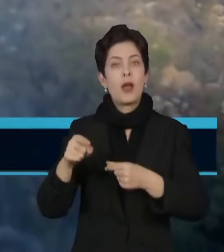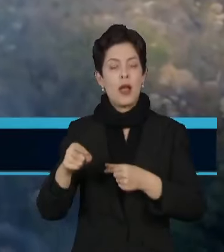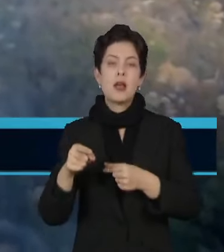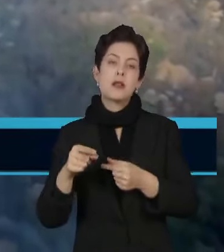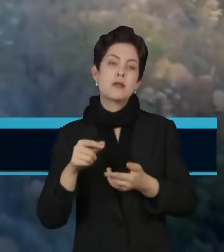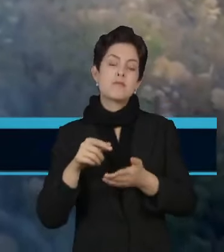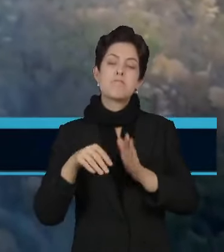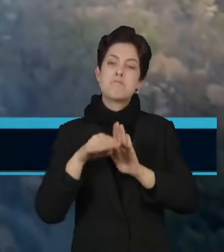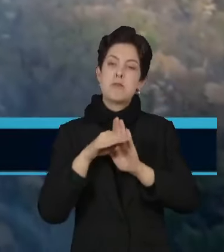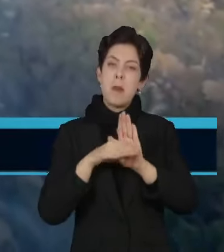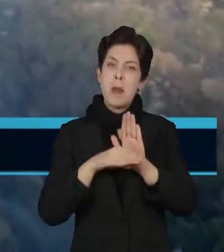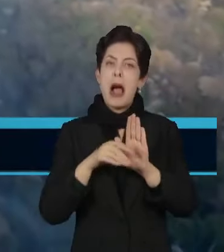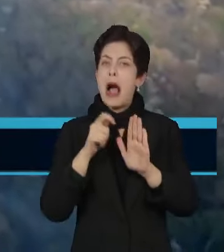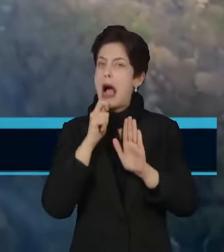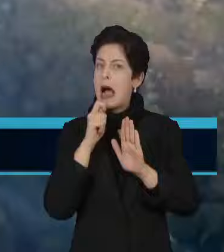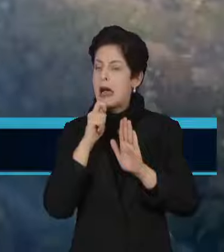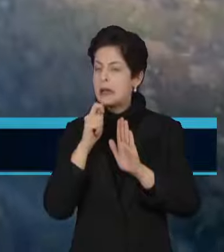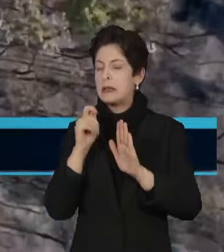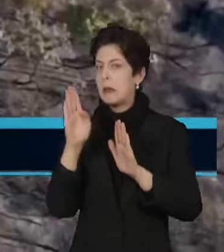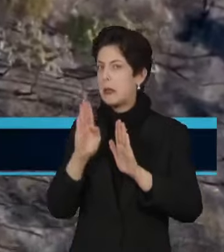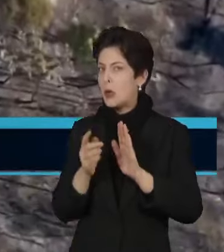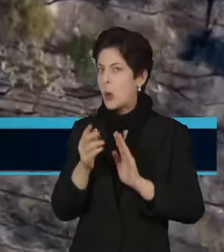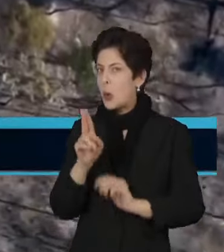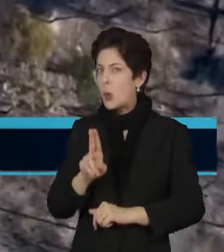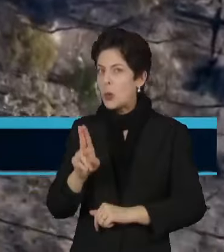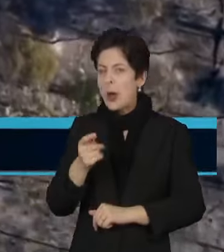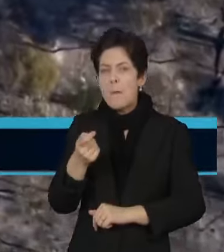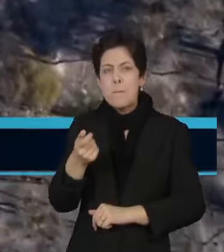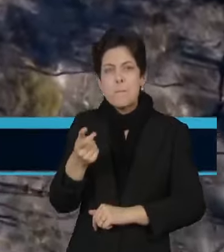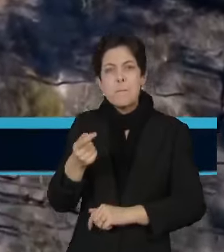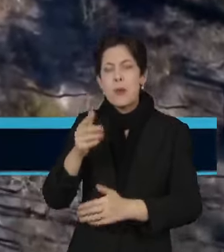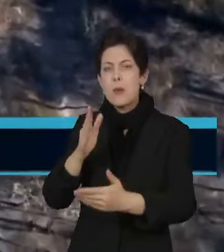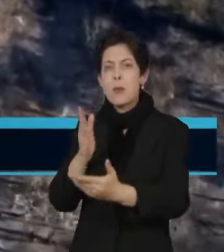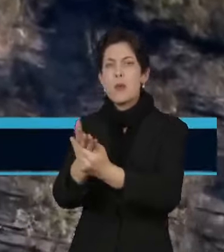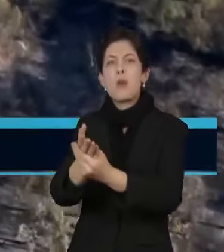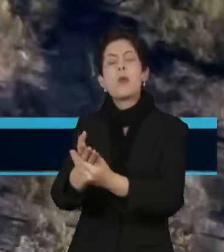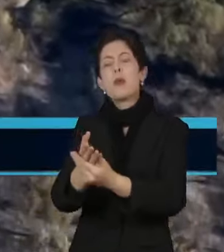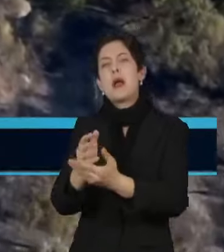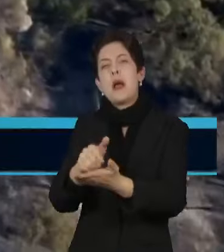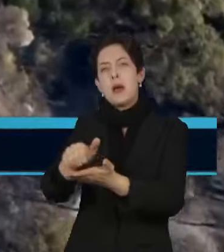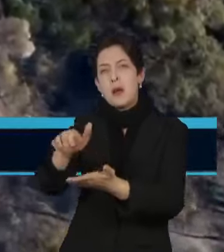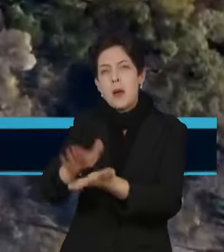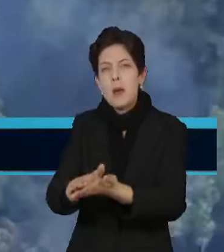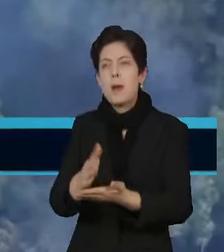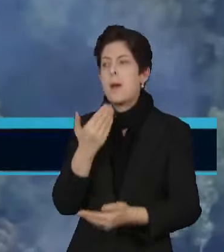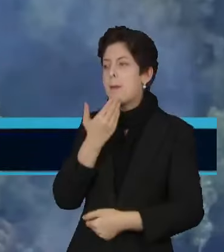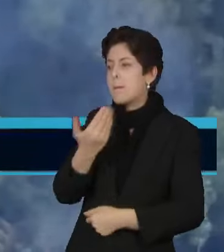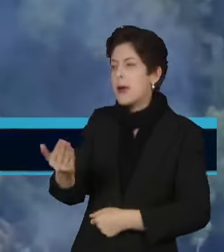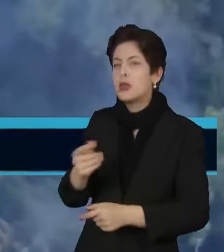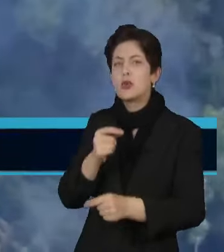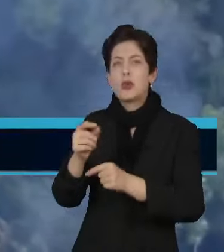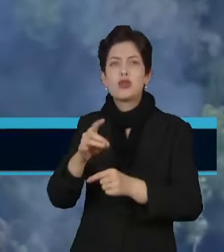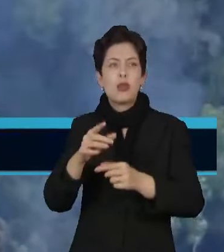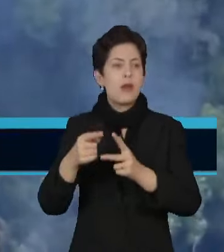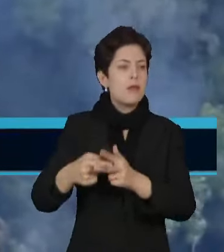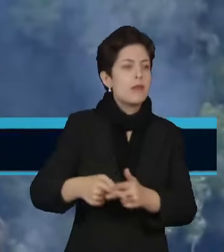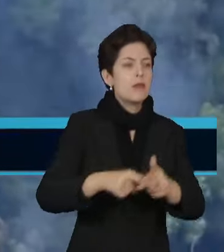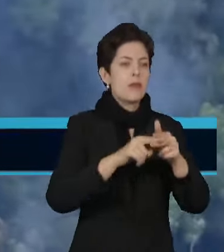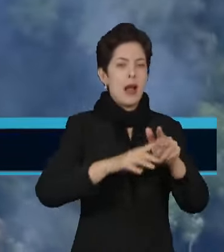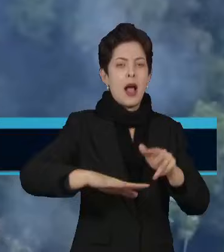medida ainda pouco utilizada no Brasil atualmente as ações costumam pedir apenas a recuperação da área